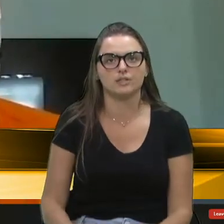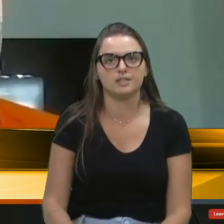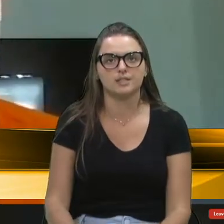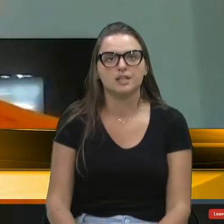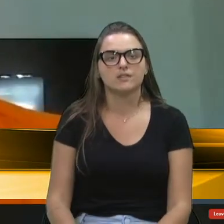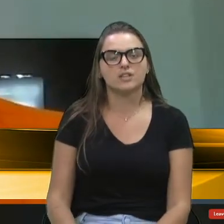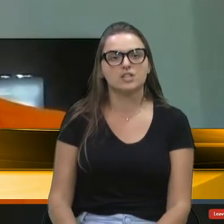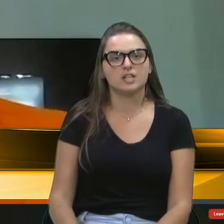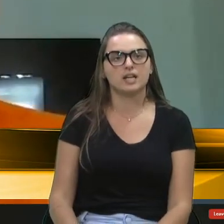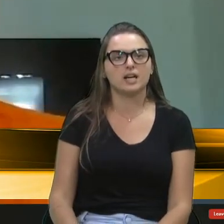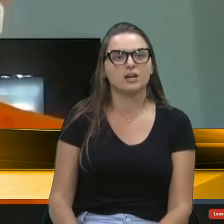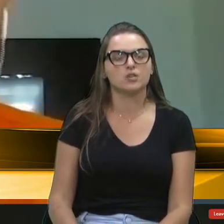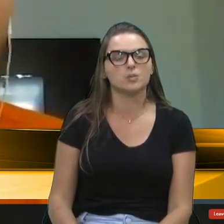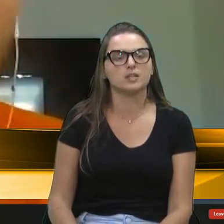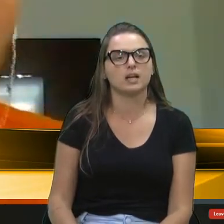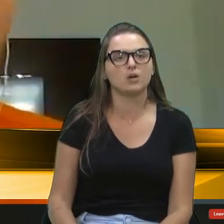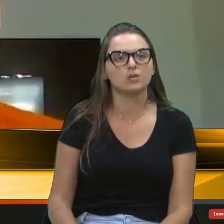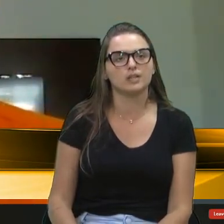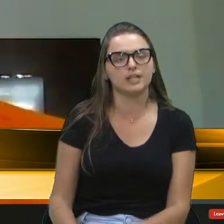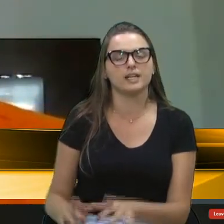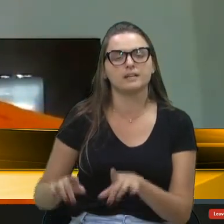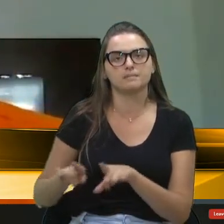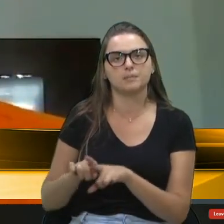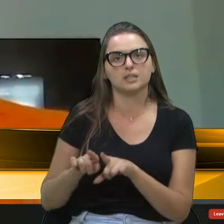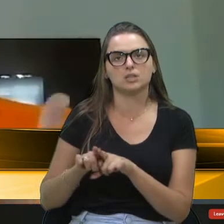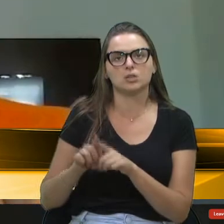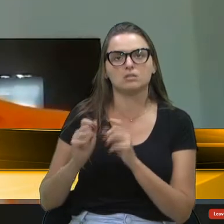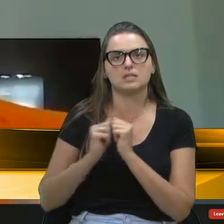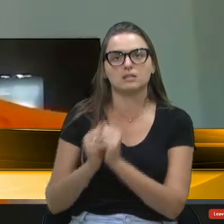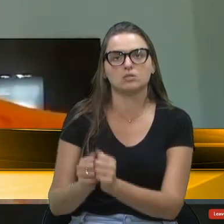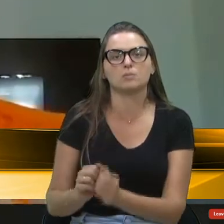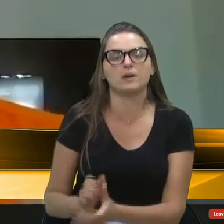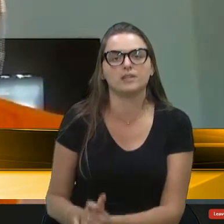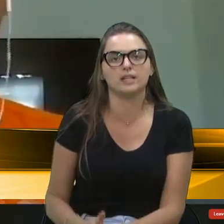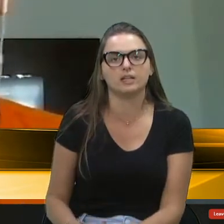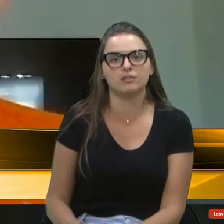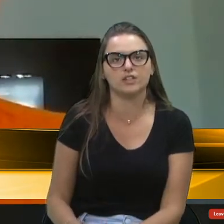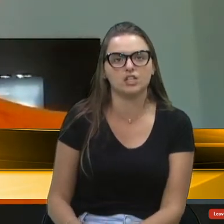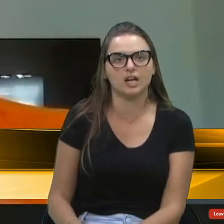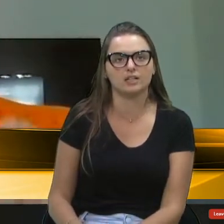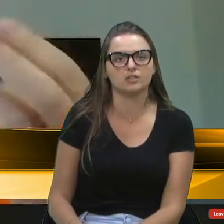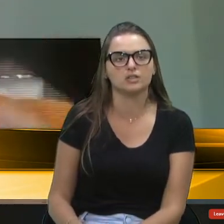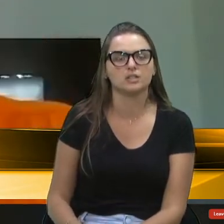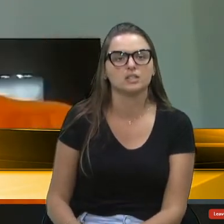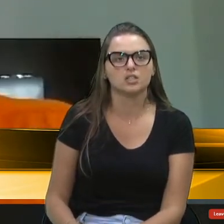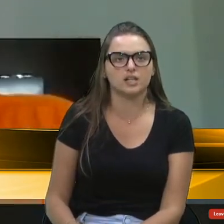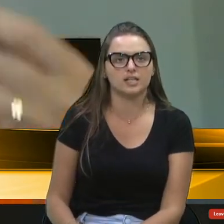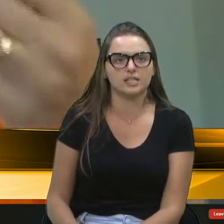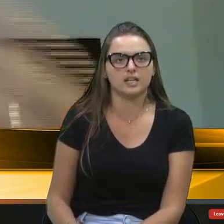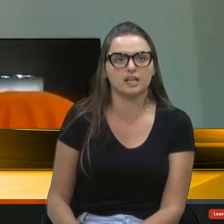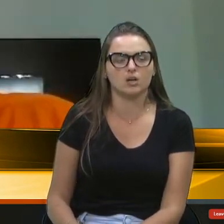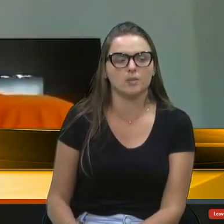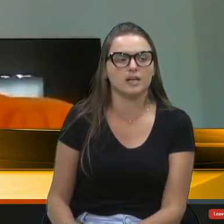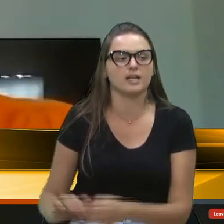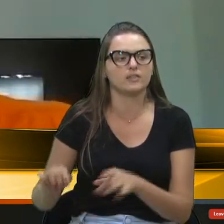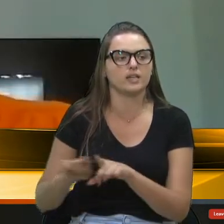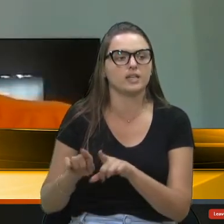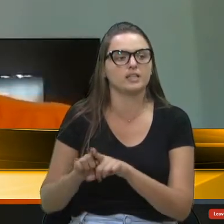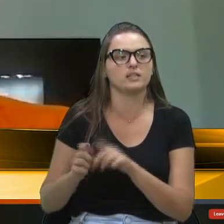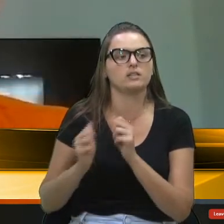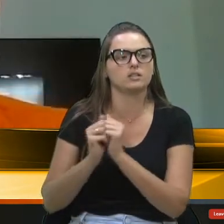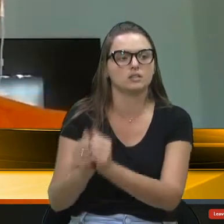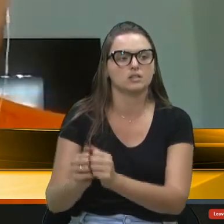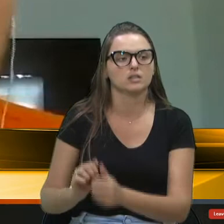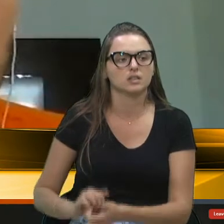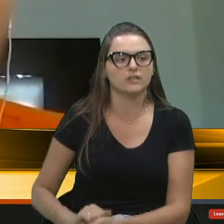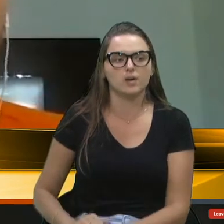já foi totalmente descartado pela OMS, pelas faculdades, pelas universidades,